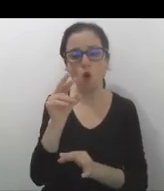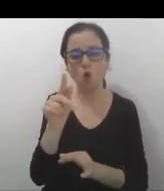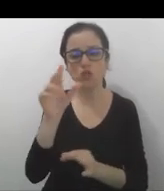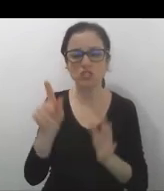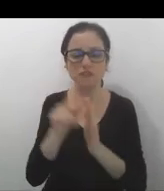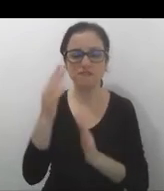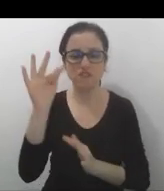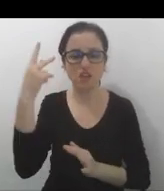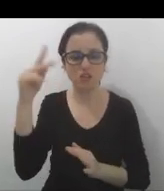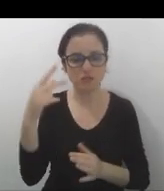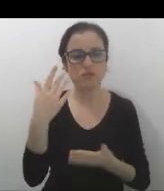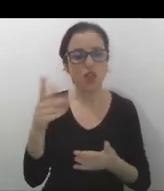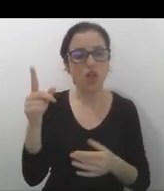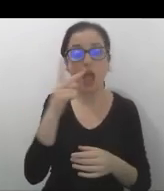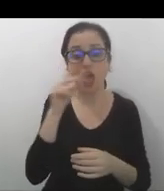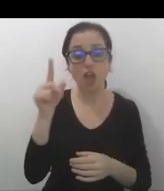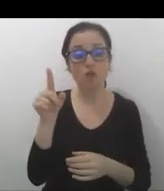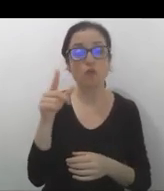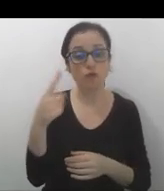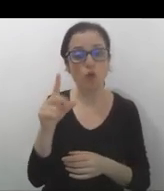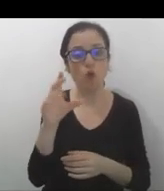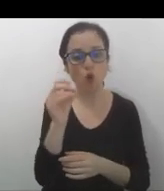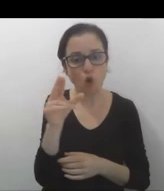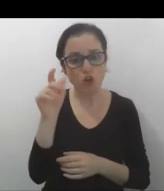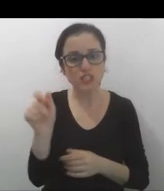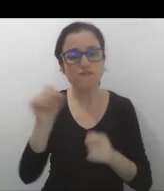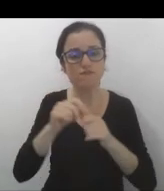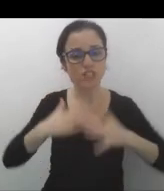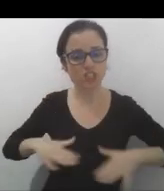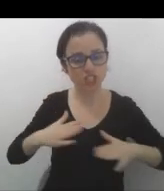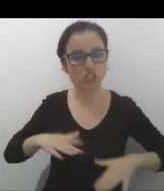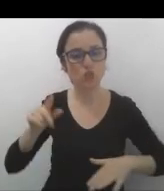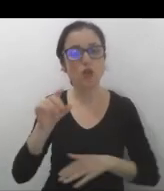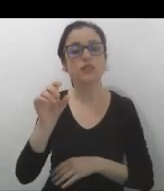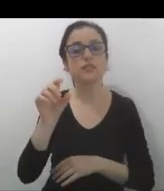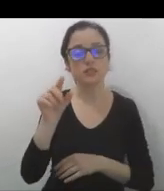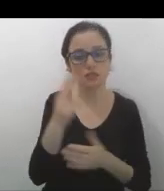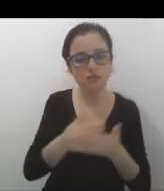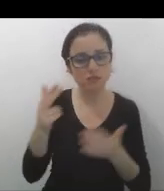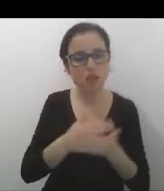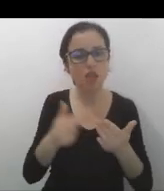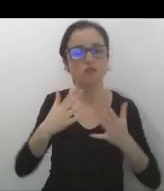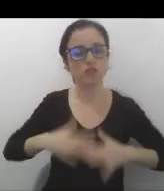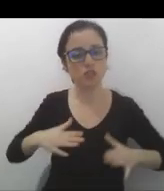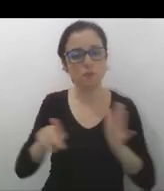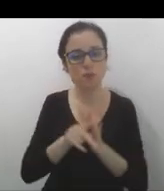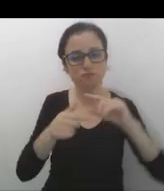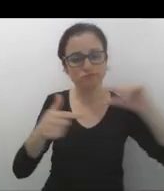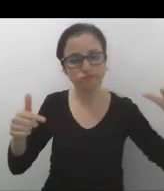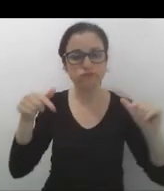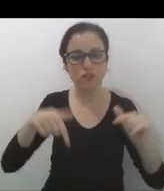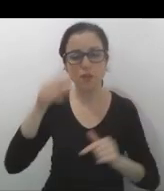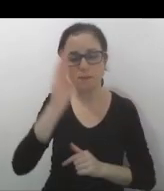antes do Courrèges, né? Acho que foi o Courrèges que fez um vestido mondriânico, os Sambonet desenharam